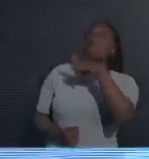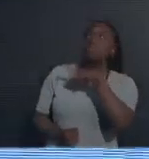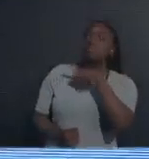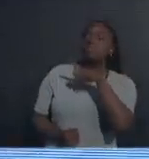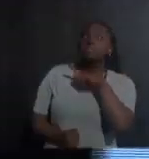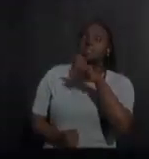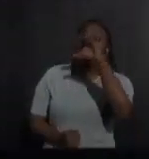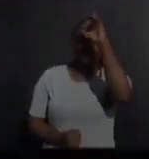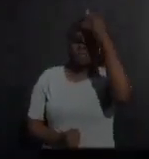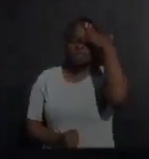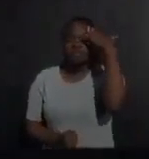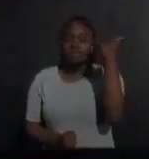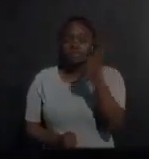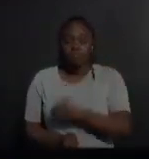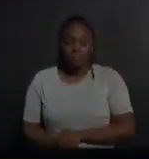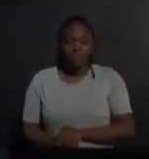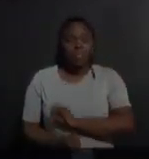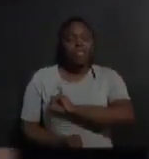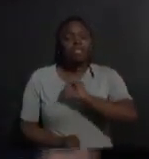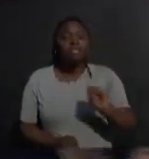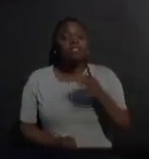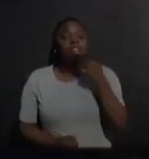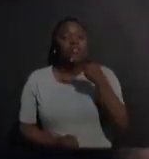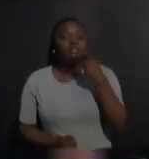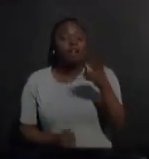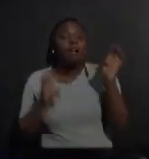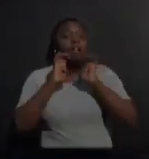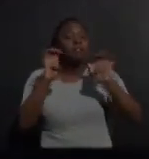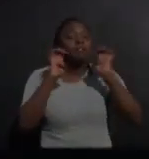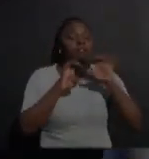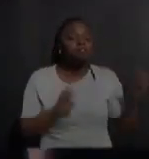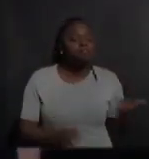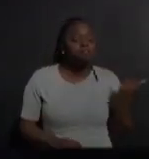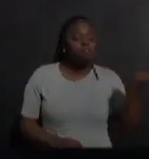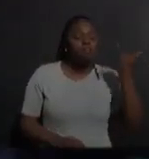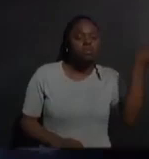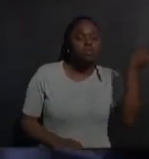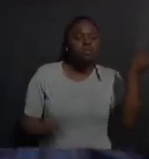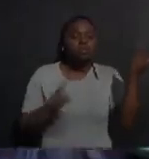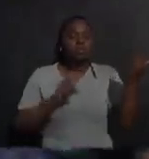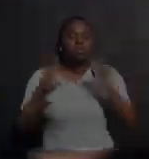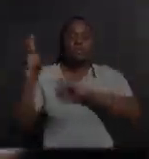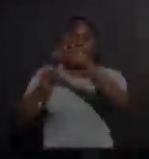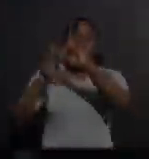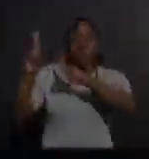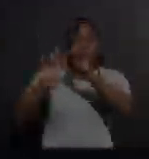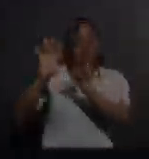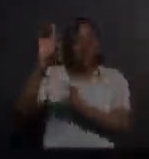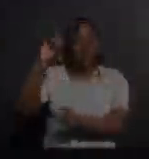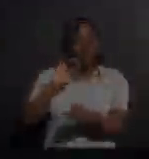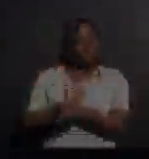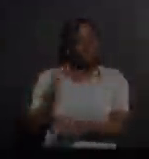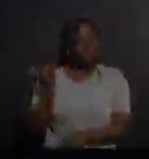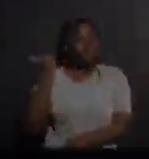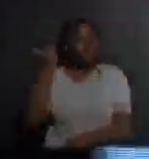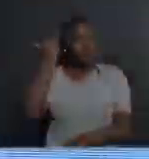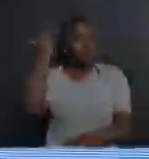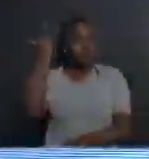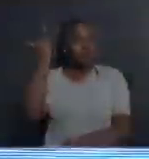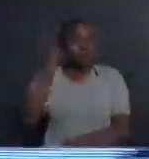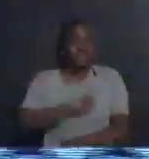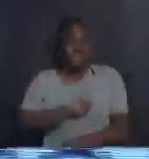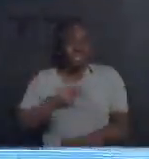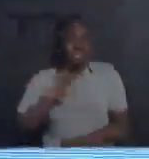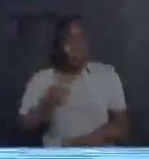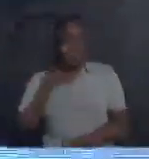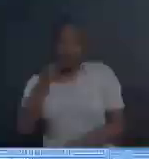eu te falar que ele não entende. Se eu te falar que evangelizar não é tão importante quanto buscar ele. Se eu te falar que vim para o culto aqui. Ai,